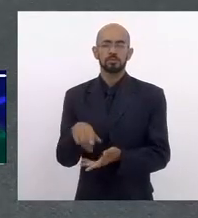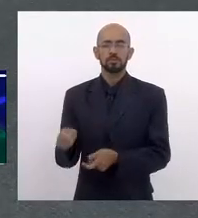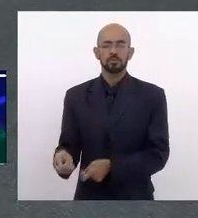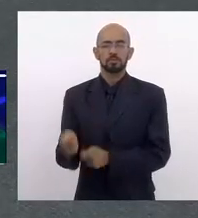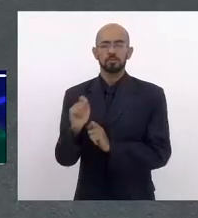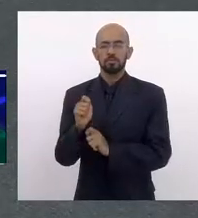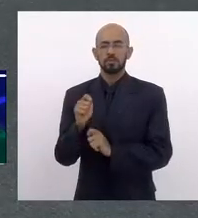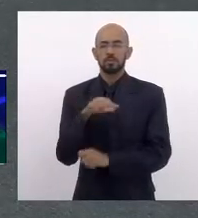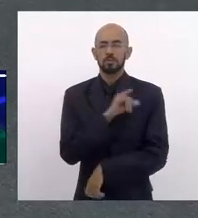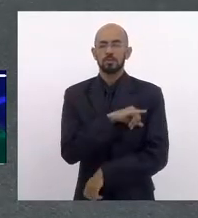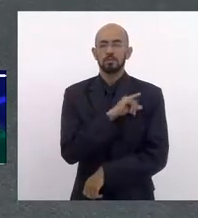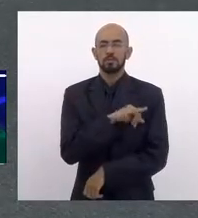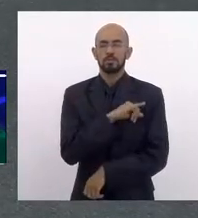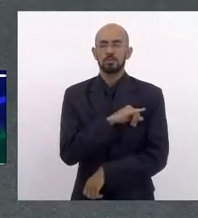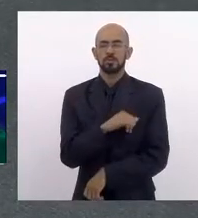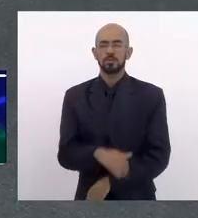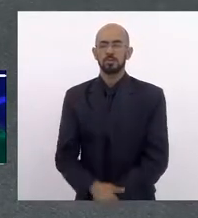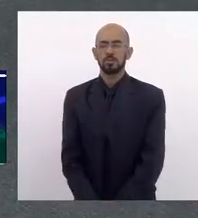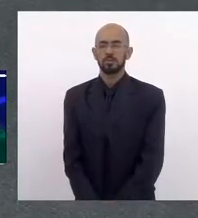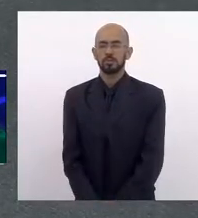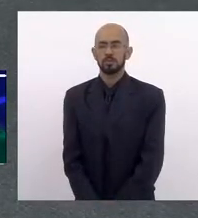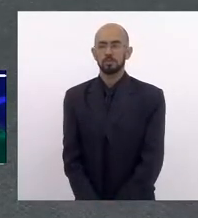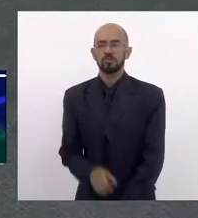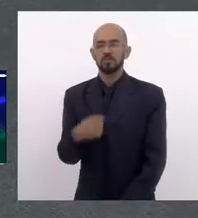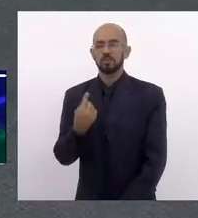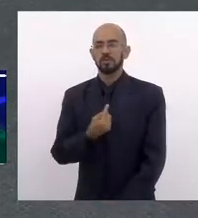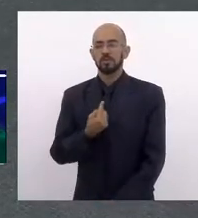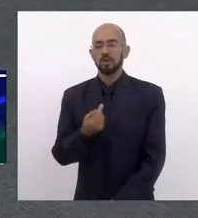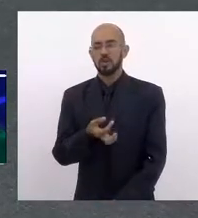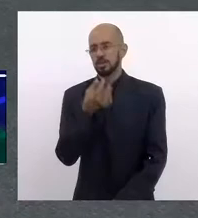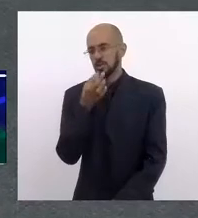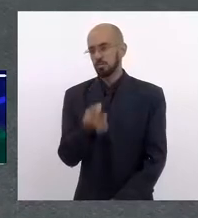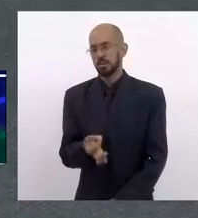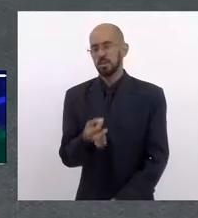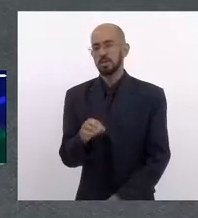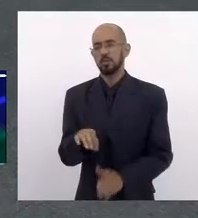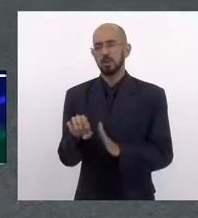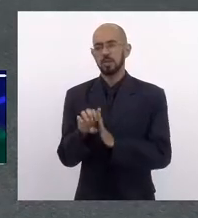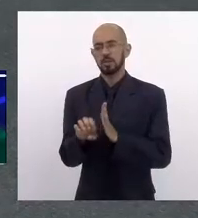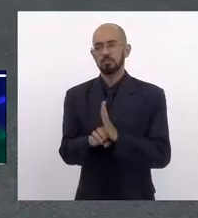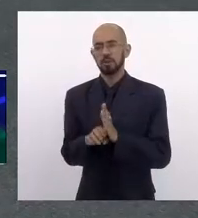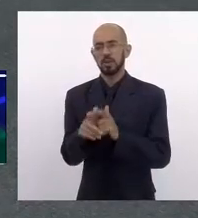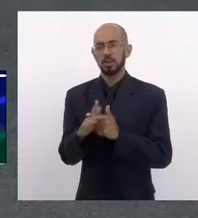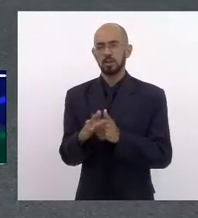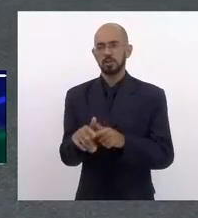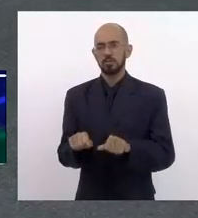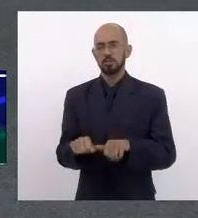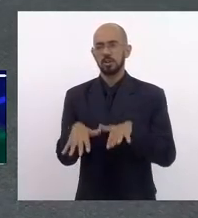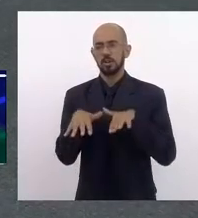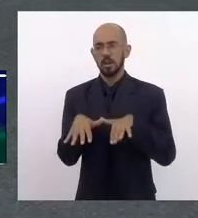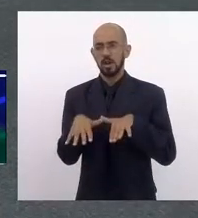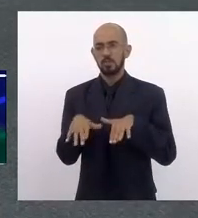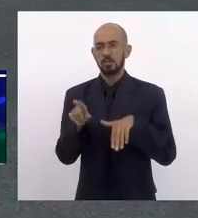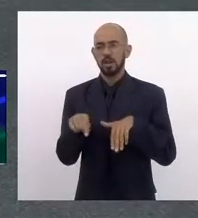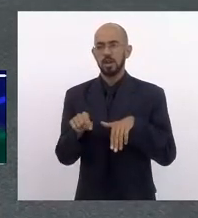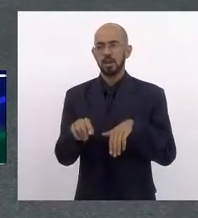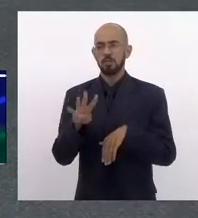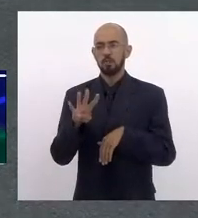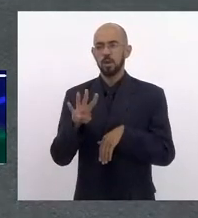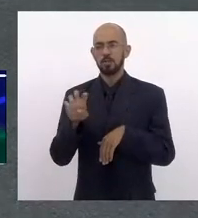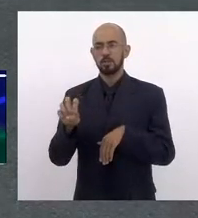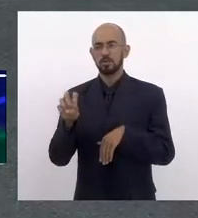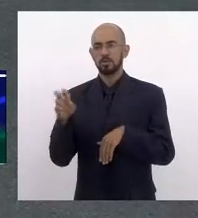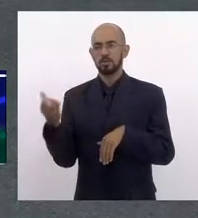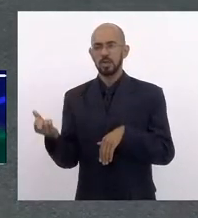Janeiro. Nosso parecer, análise das emendas de plenário, constata-se que as emendas de número 4,